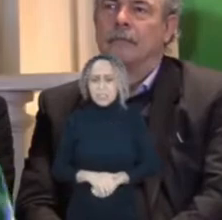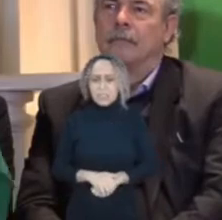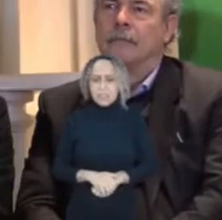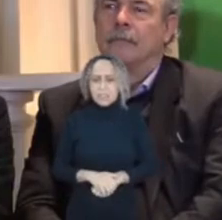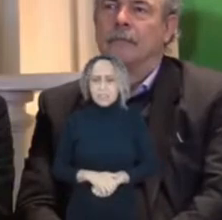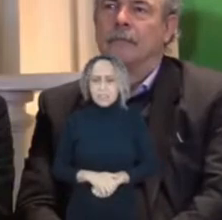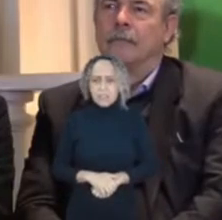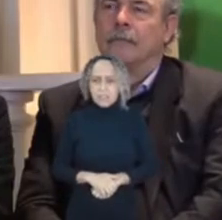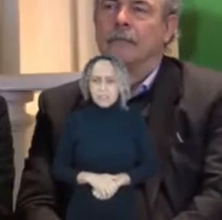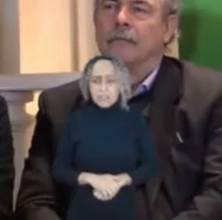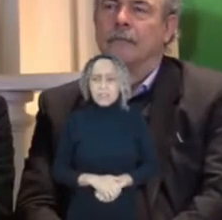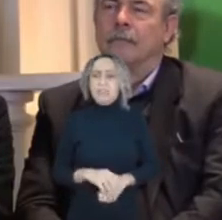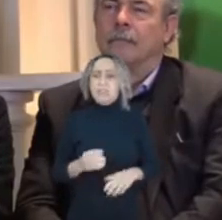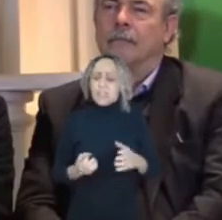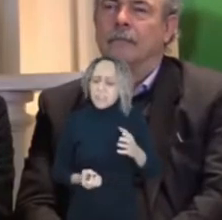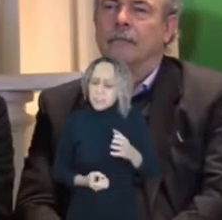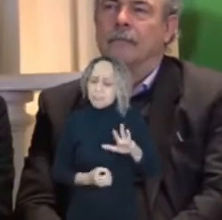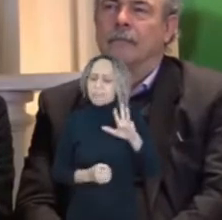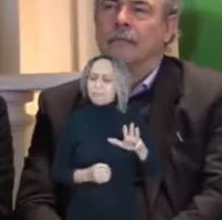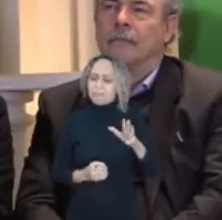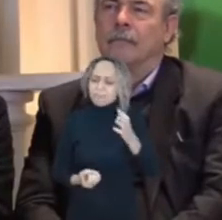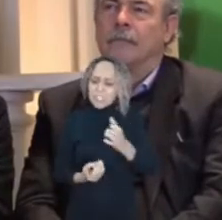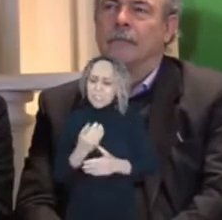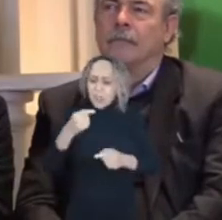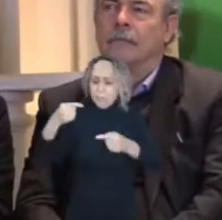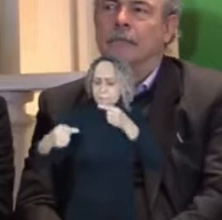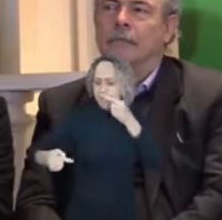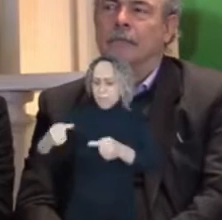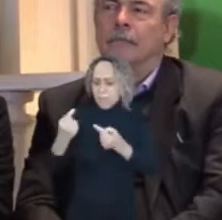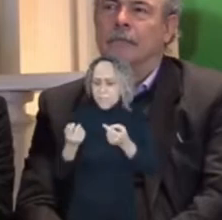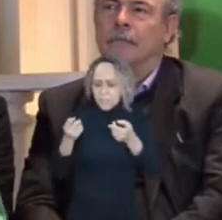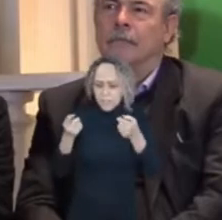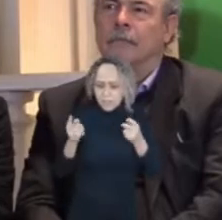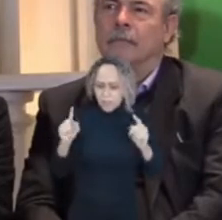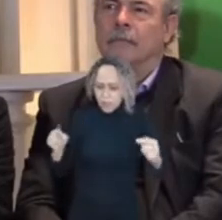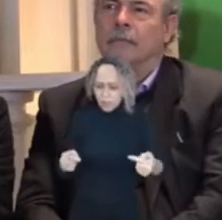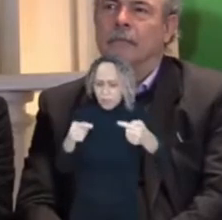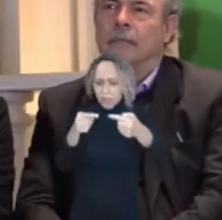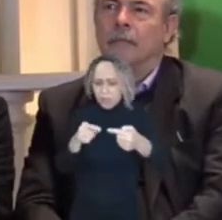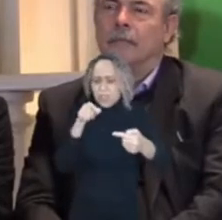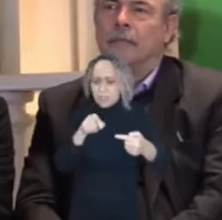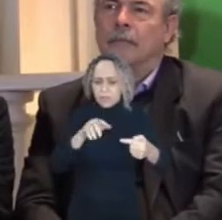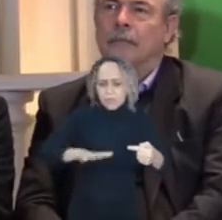que tenha política voltada para as catadoras e para os catadores,